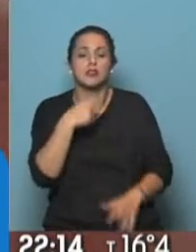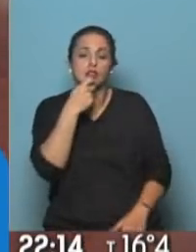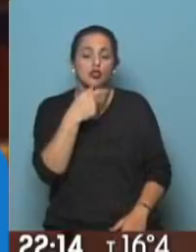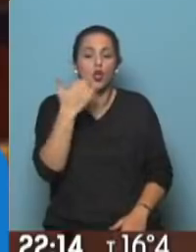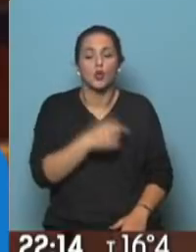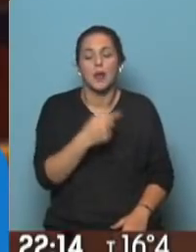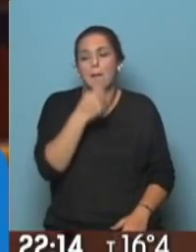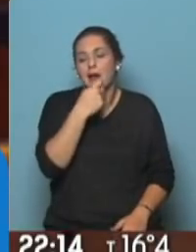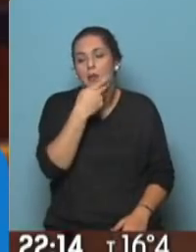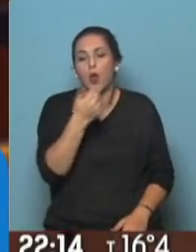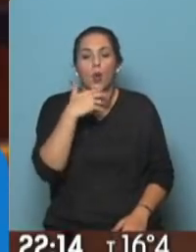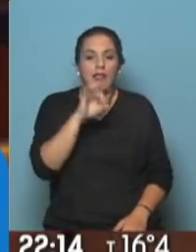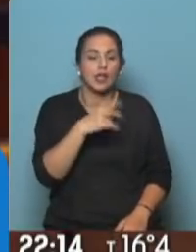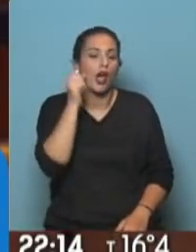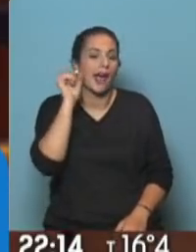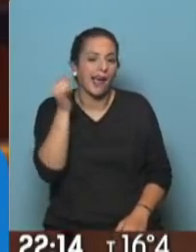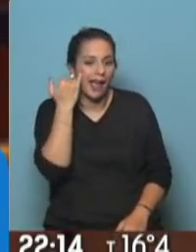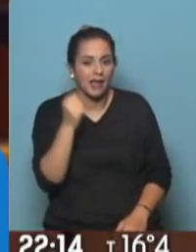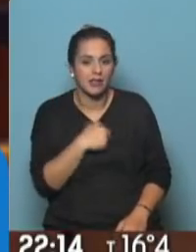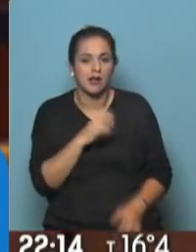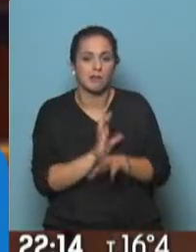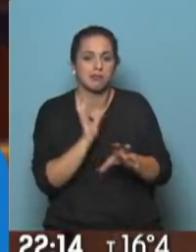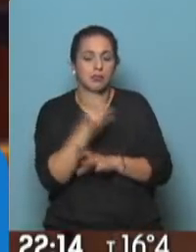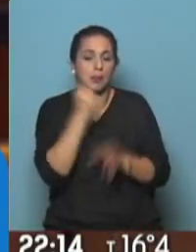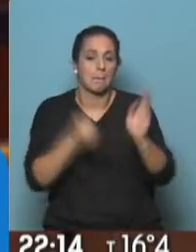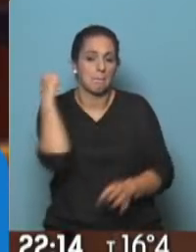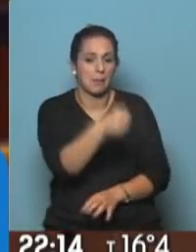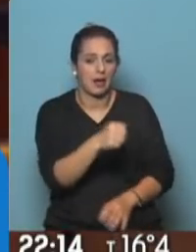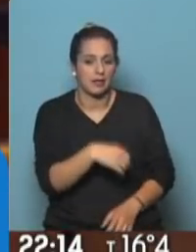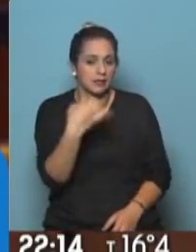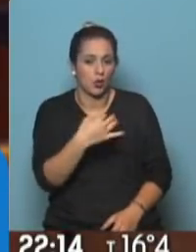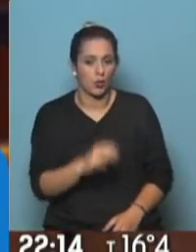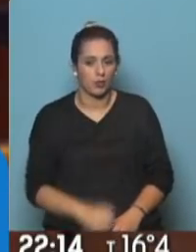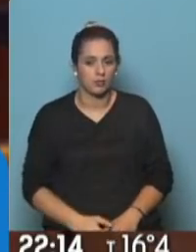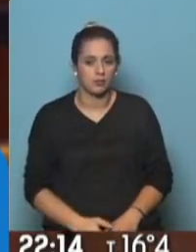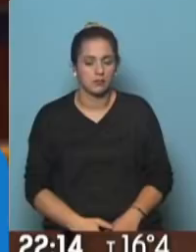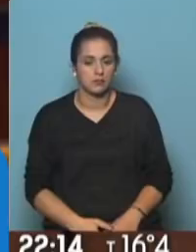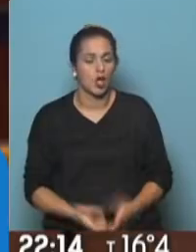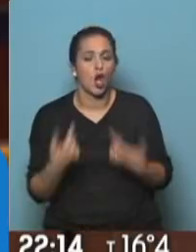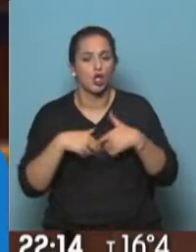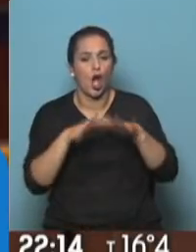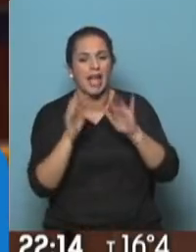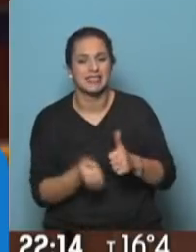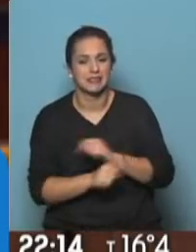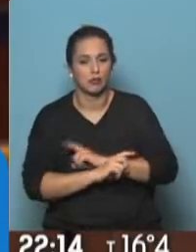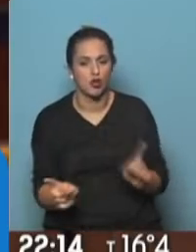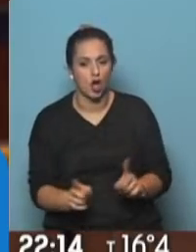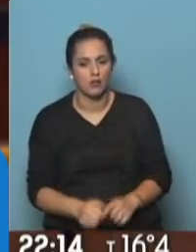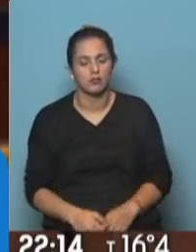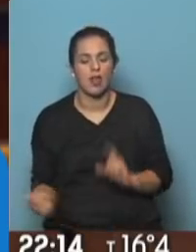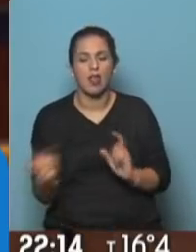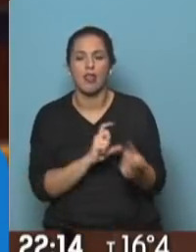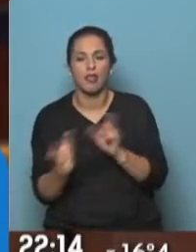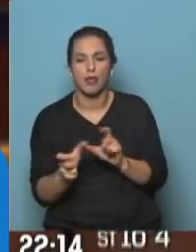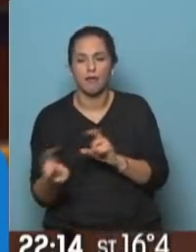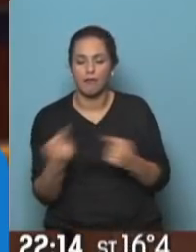um hijo que fuera gay, lo pegaria en la calle. Não acepta o